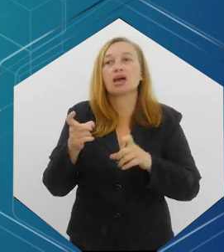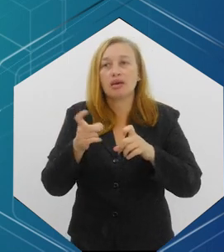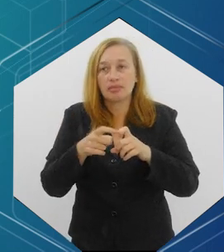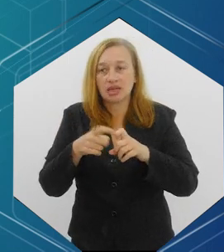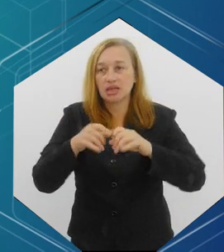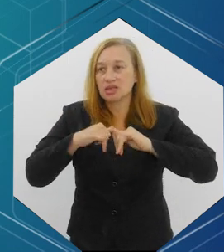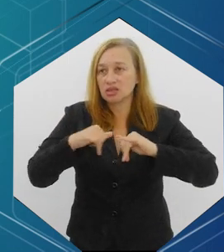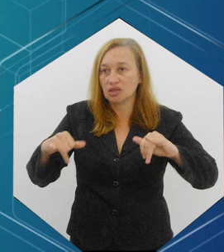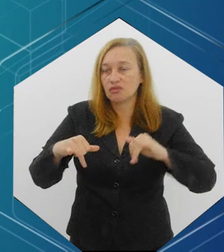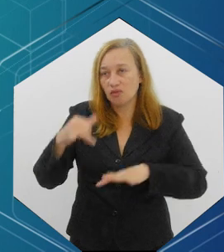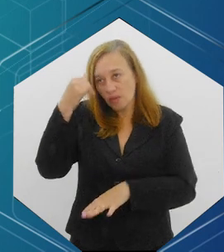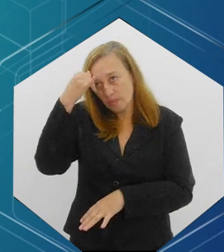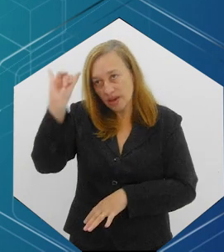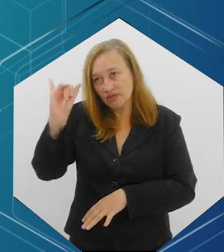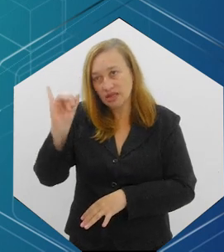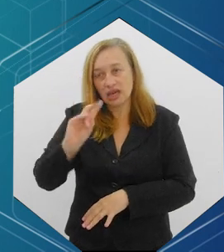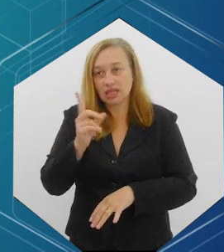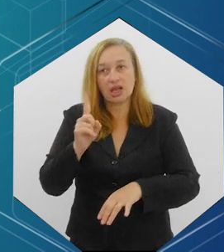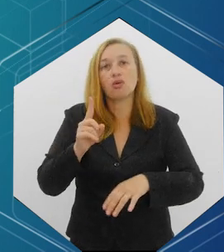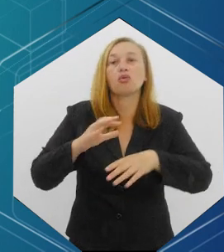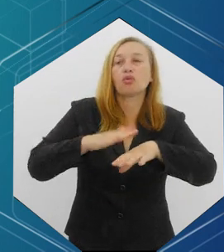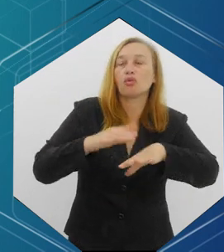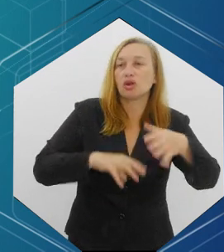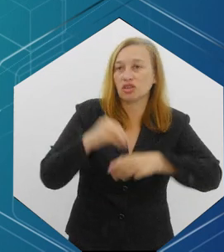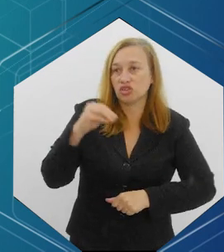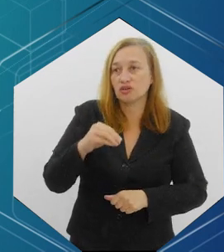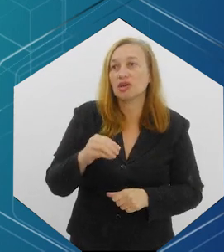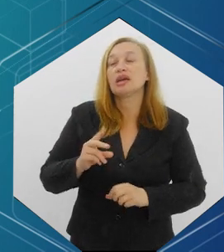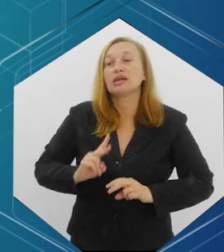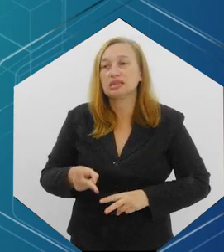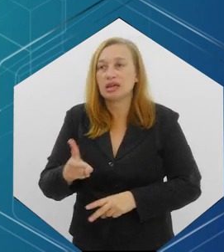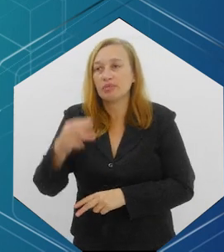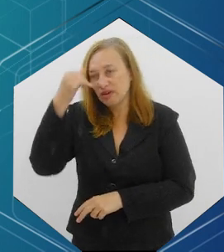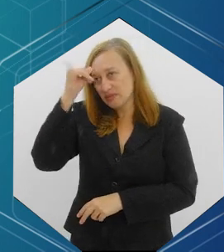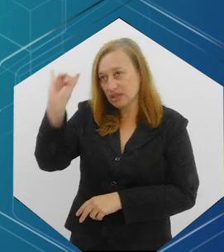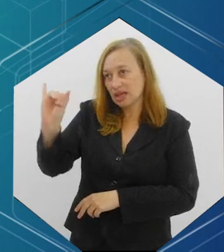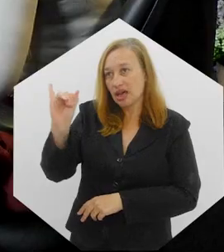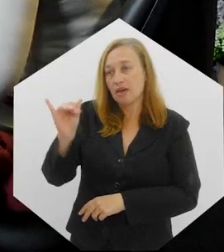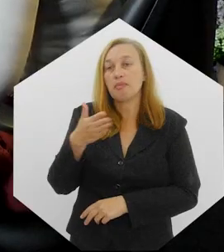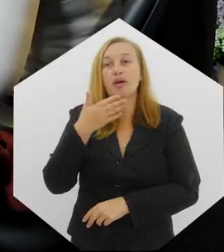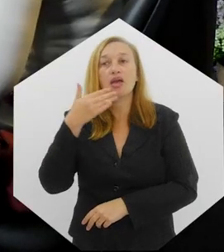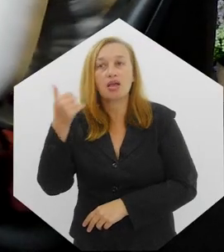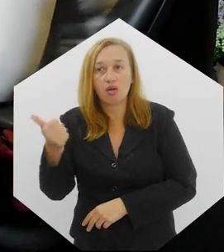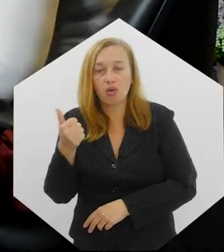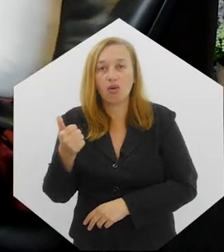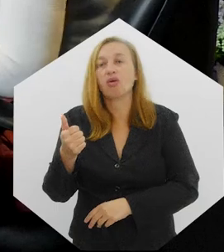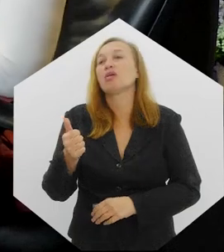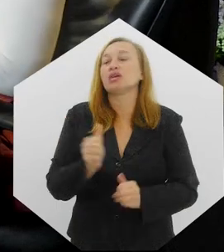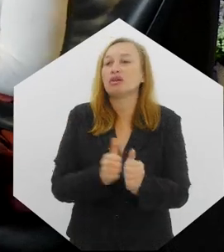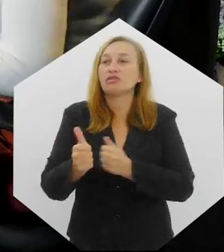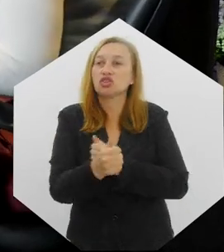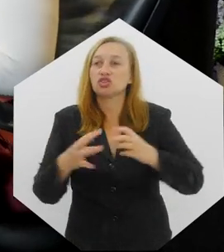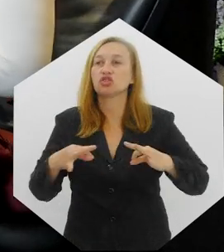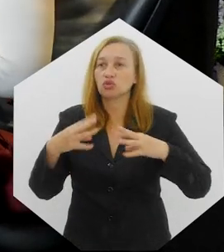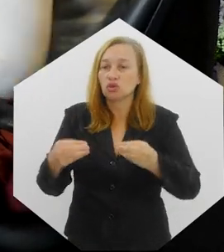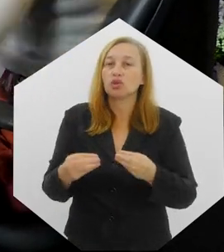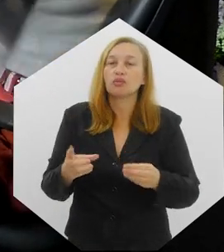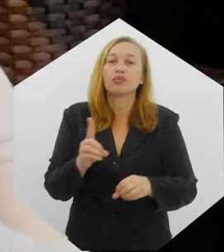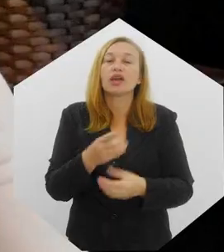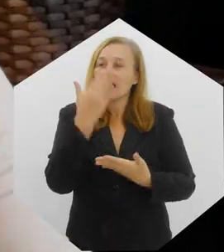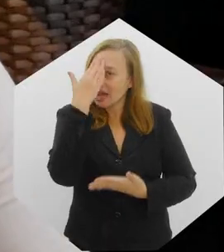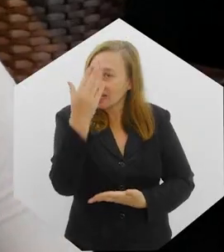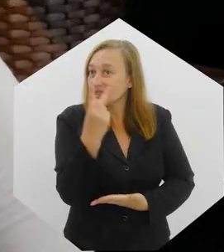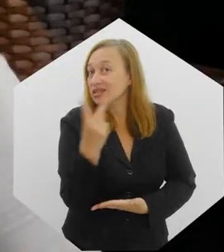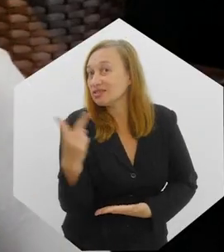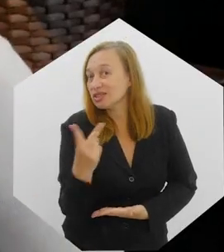doutora. falei, a cada vez mais a medicina é preventiva e não curativa. Com certeza, a prevenção sempre tá aí